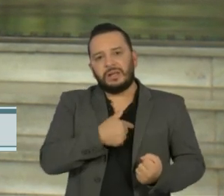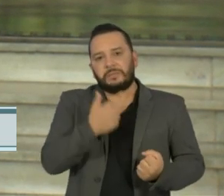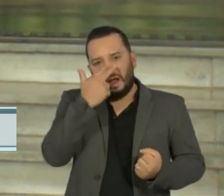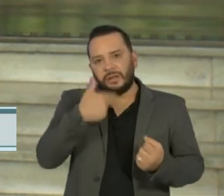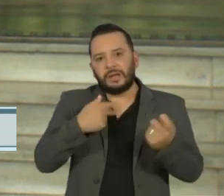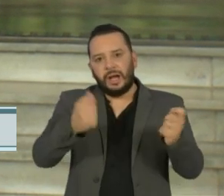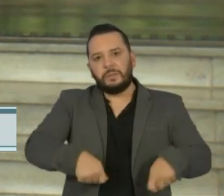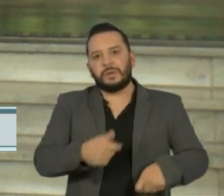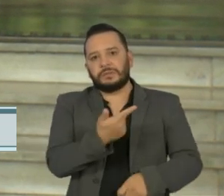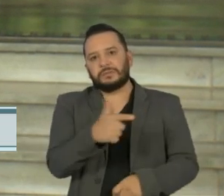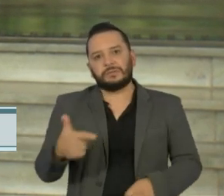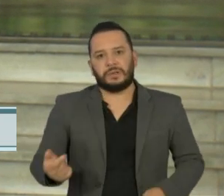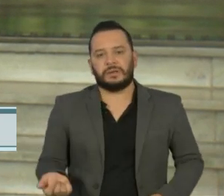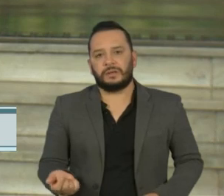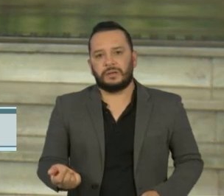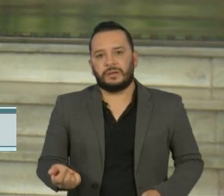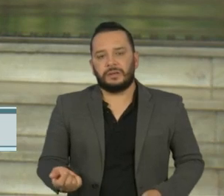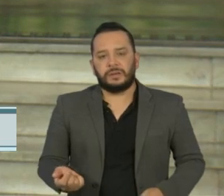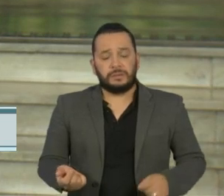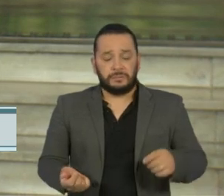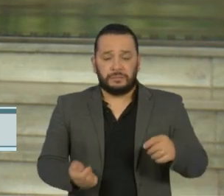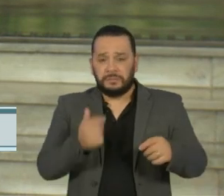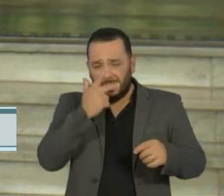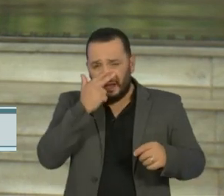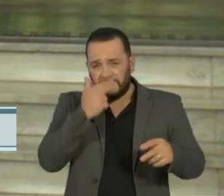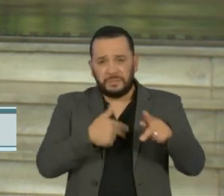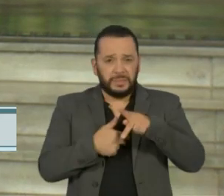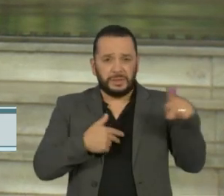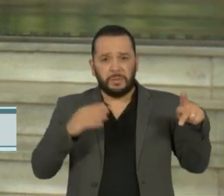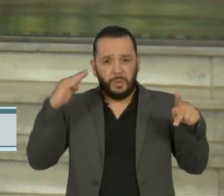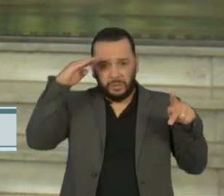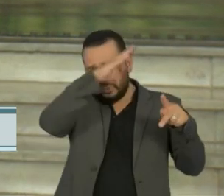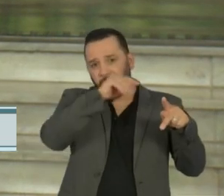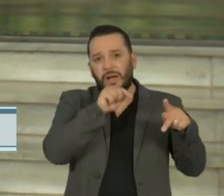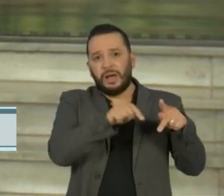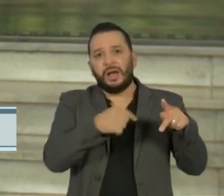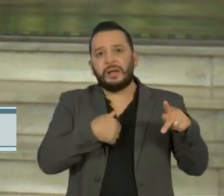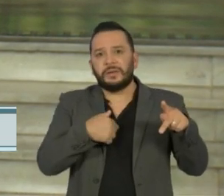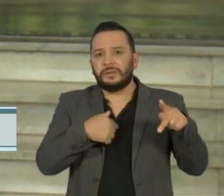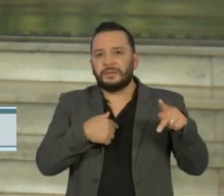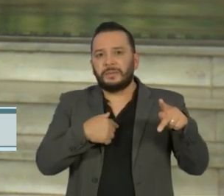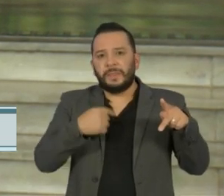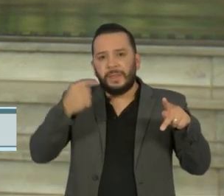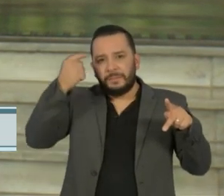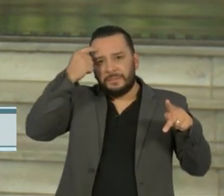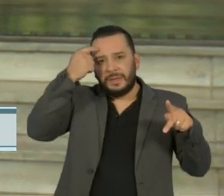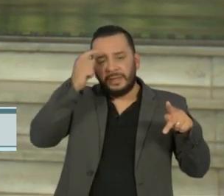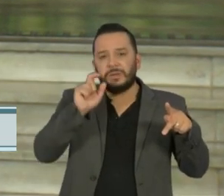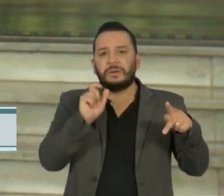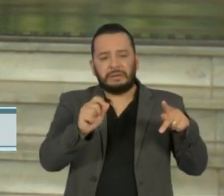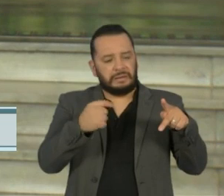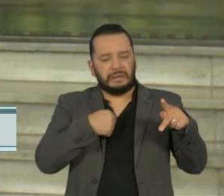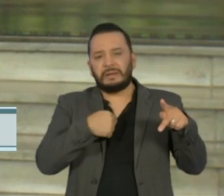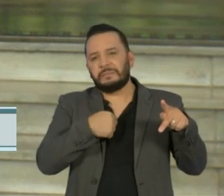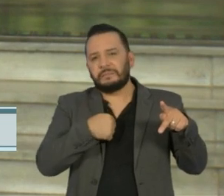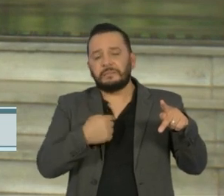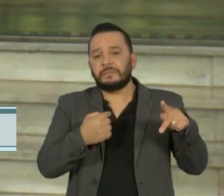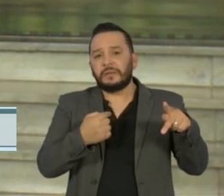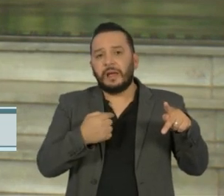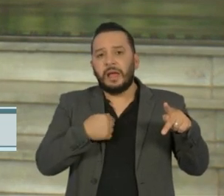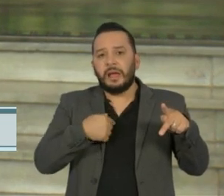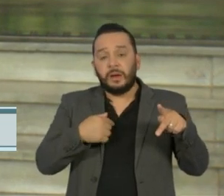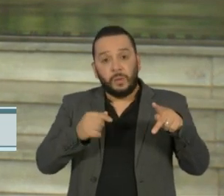Presidente Bolsonaro mistura os canais e pensa que governar o Brasil é administrar a sua